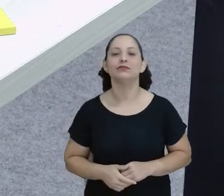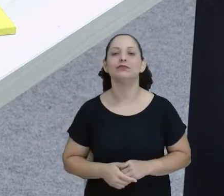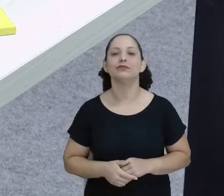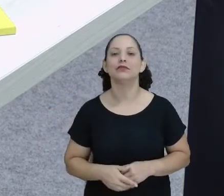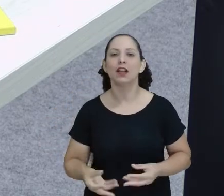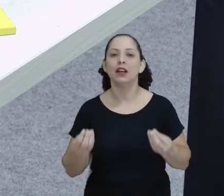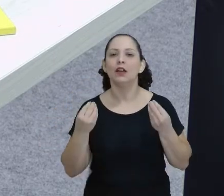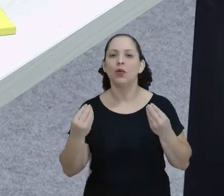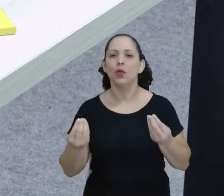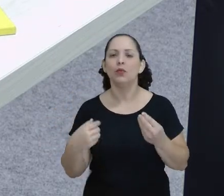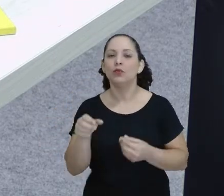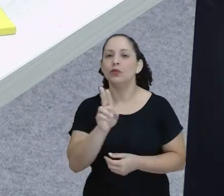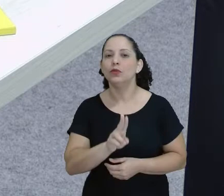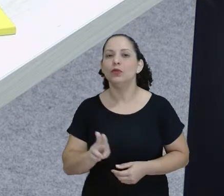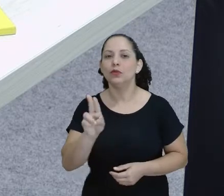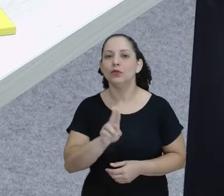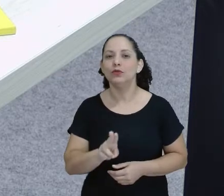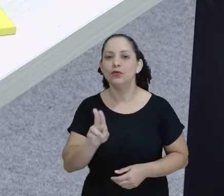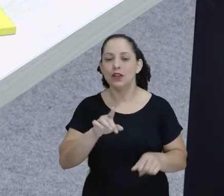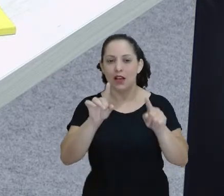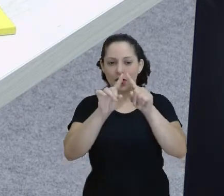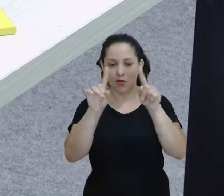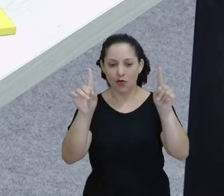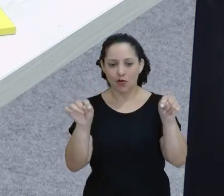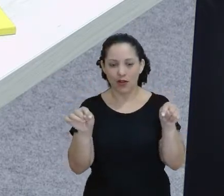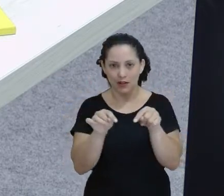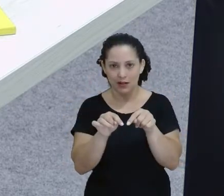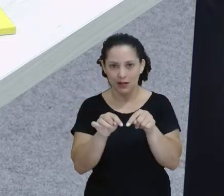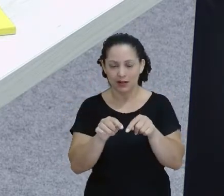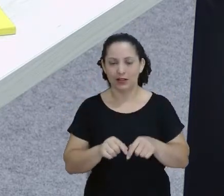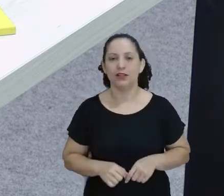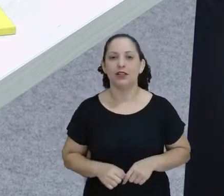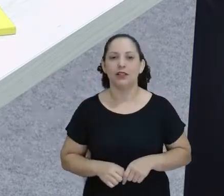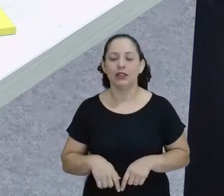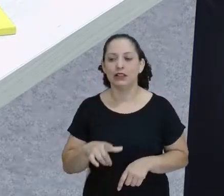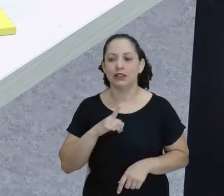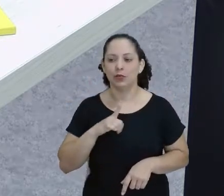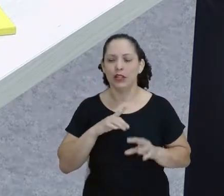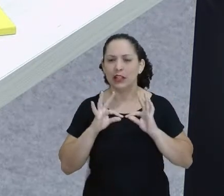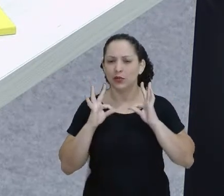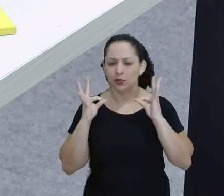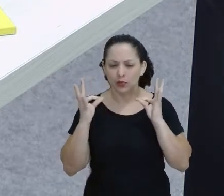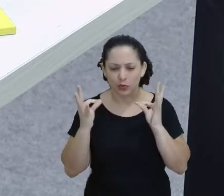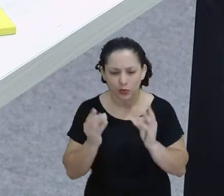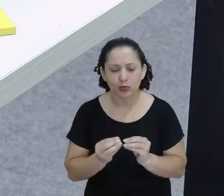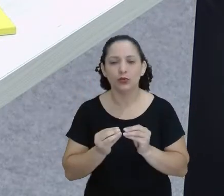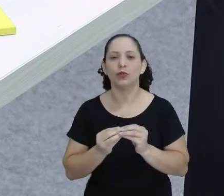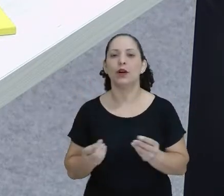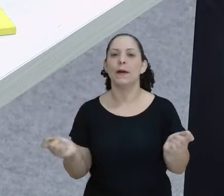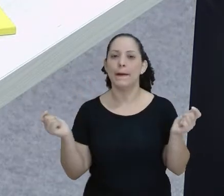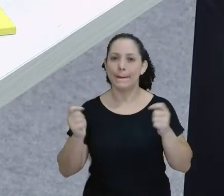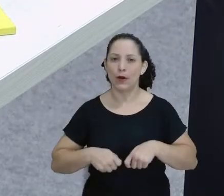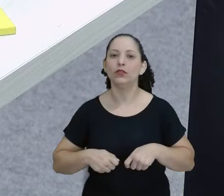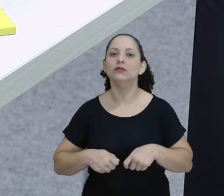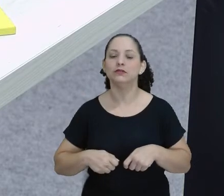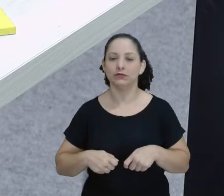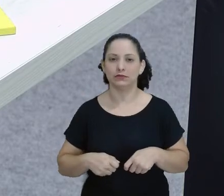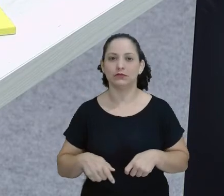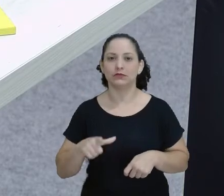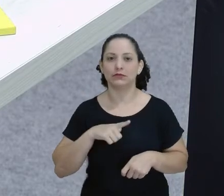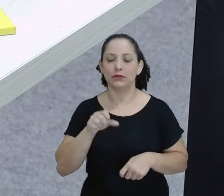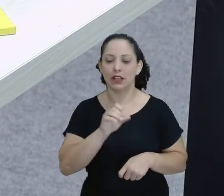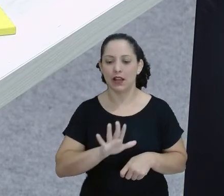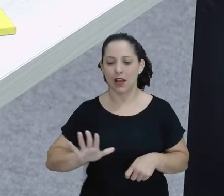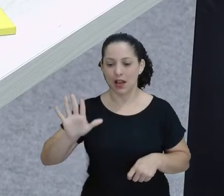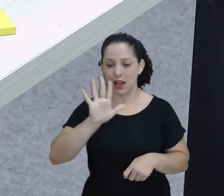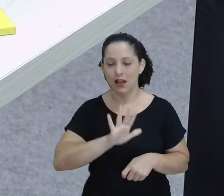estou utilizando, né, como unidade o quadrado, tá? Então, por isso que eu tenho todos eles, eu posso dizer que tem a área